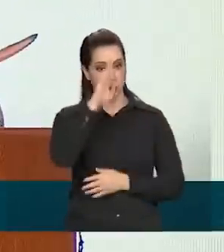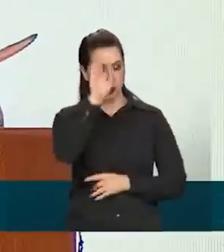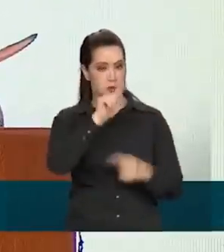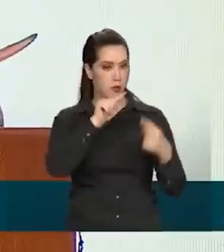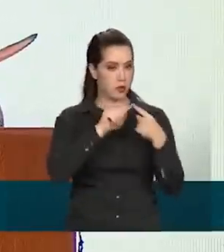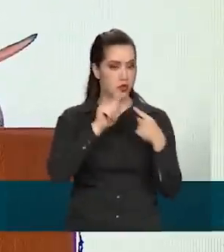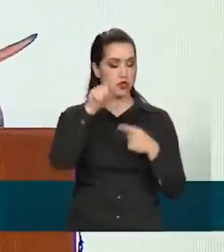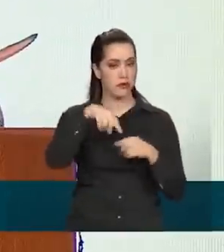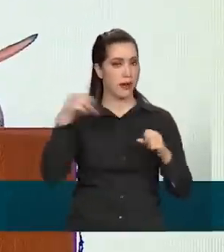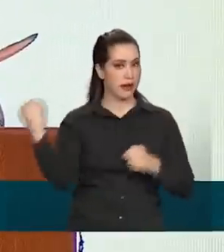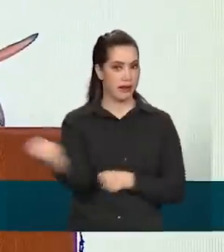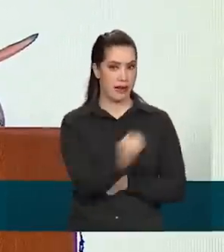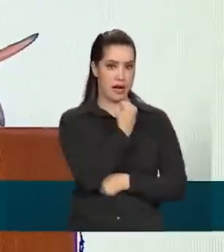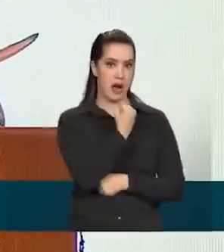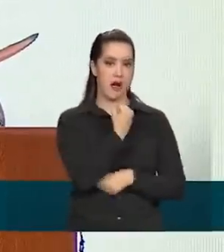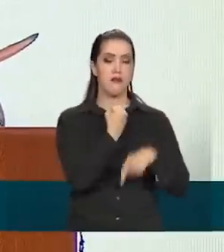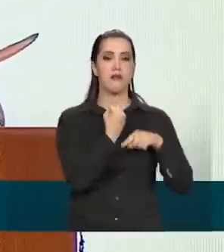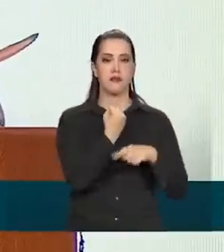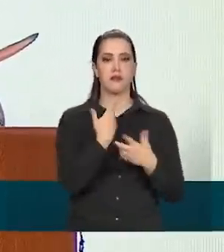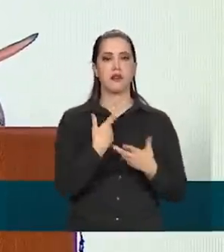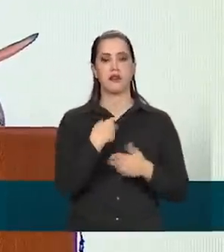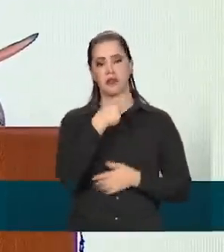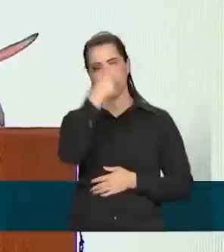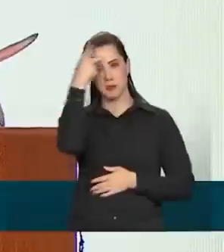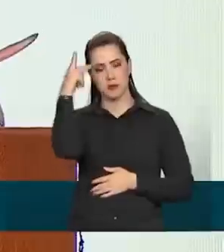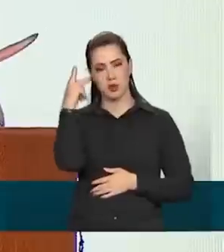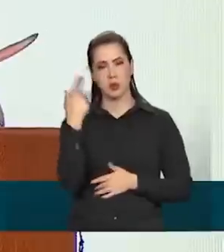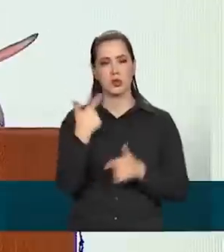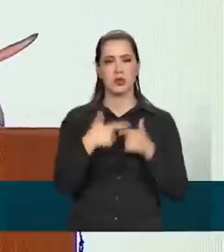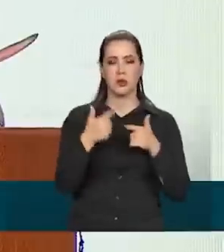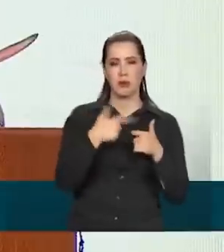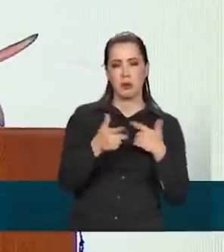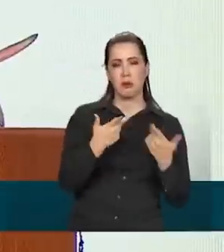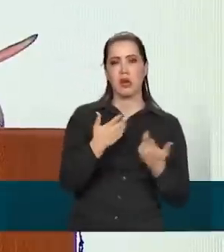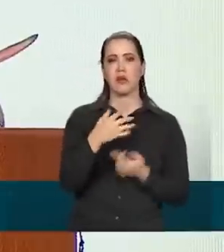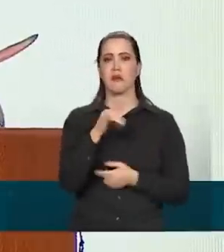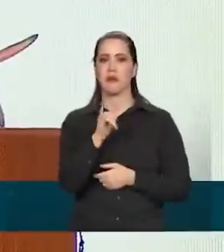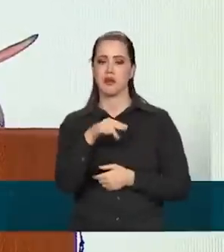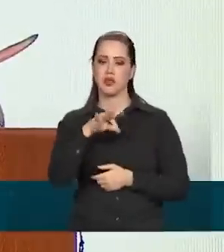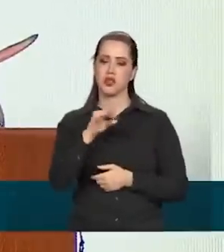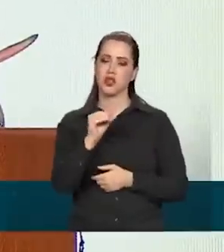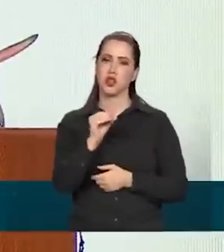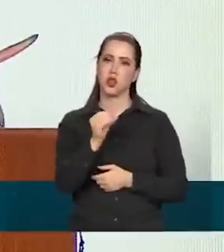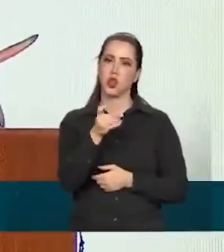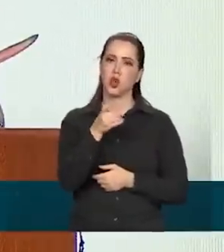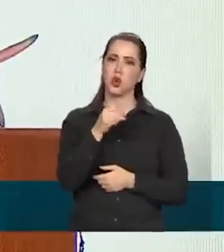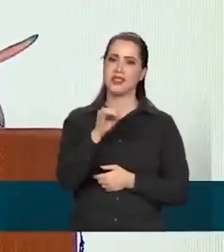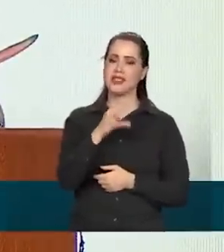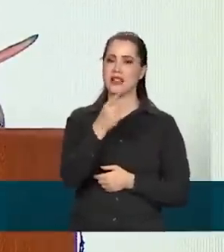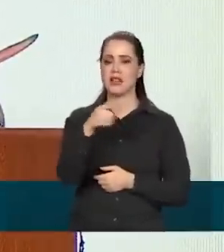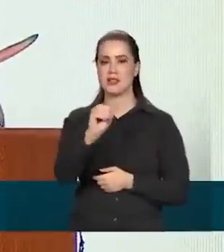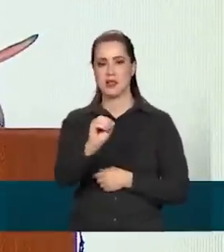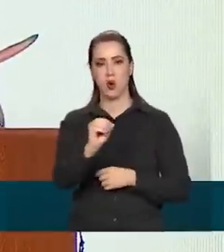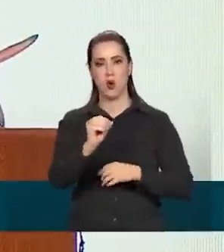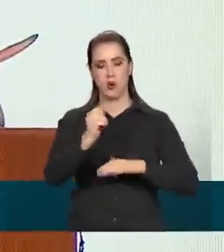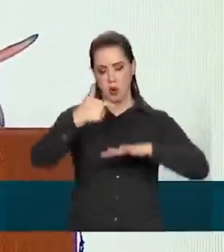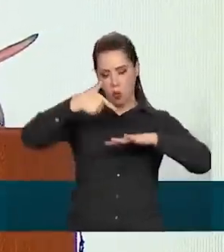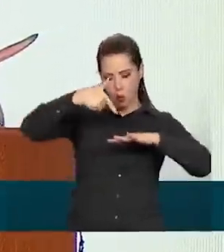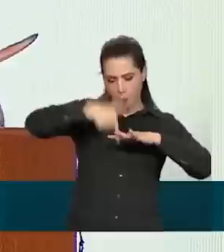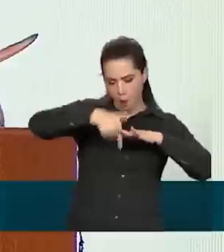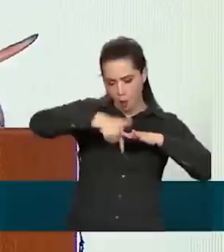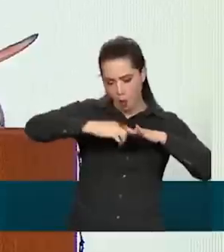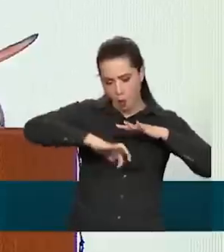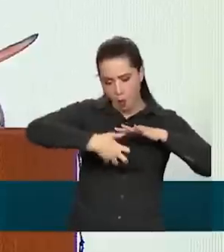São graves os casos de intoxicações provocados por mercúrio do garimpo,